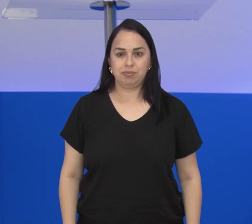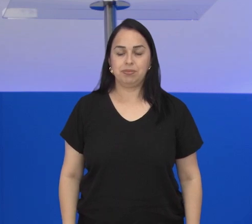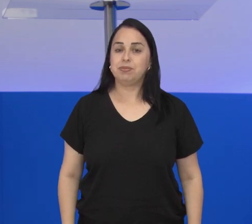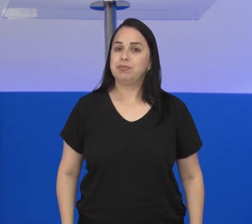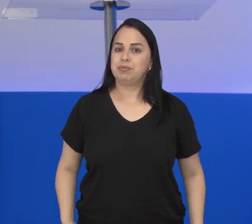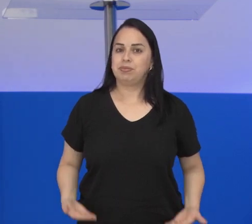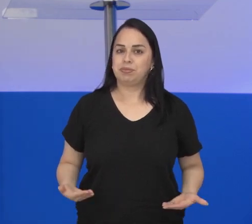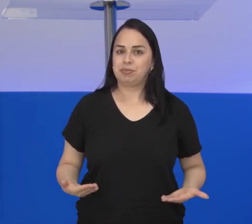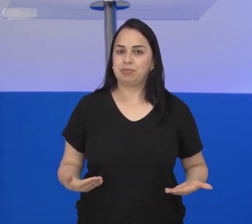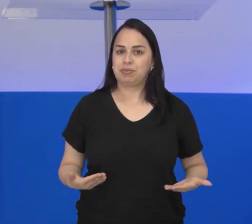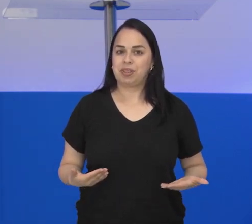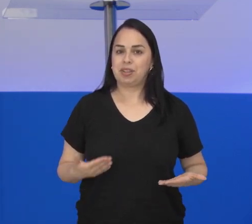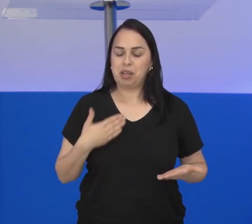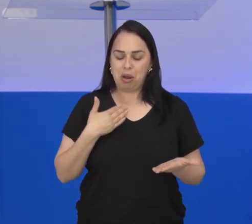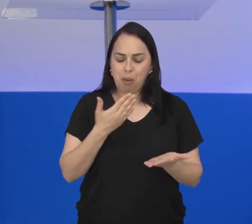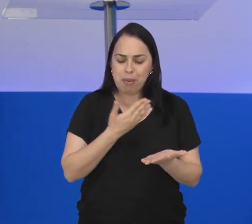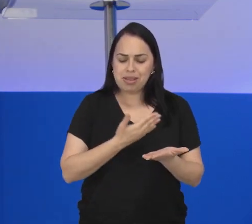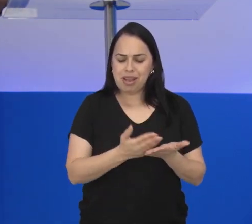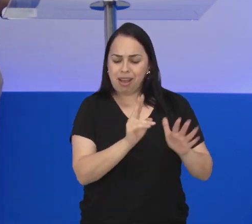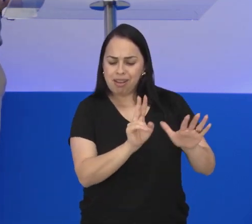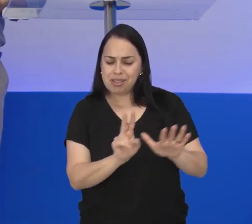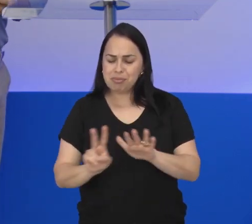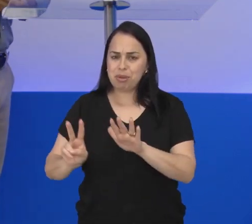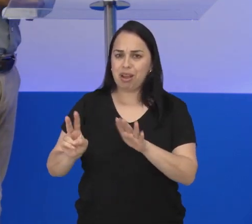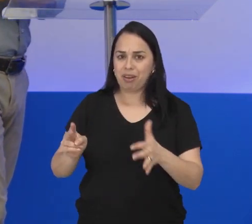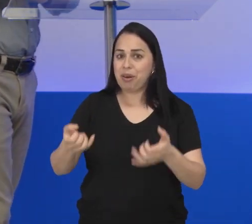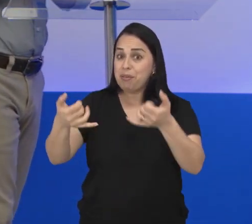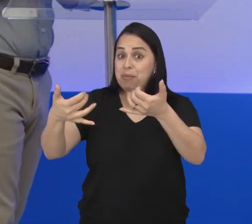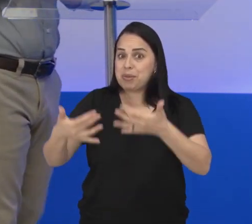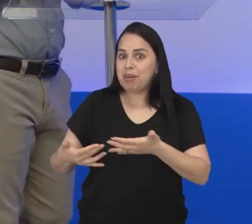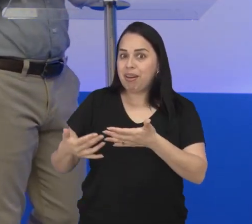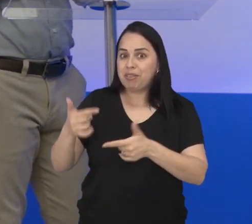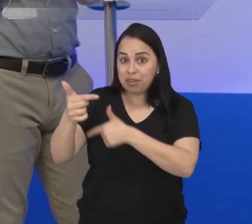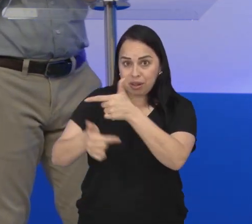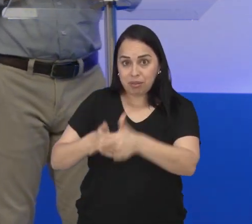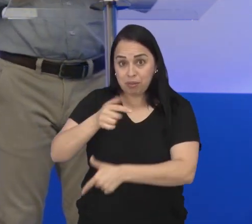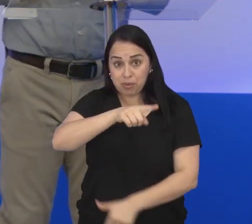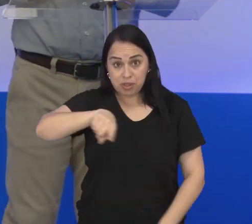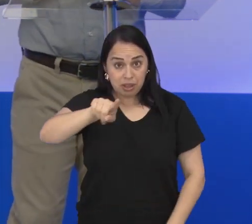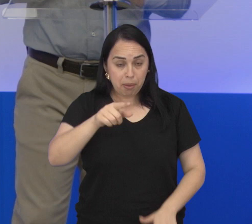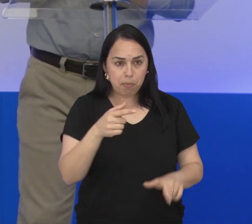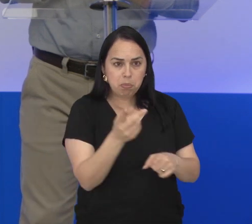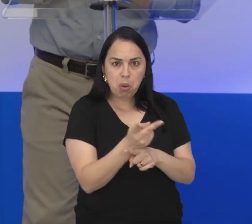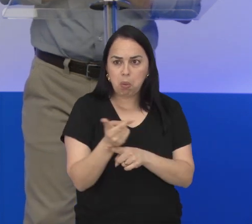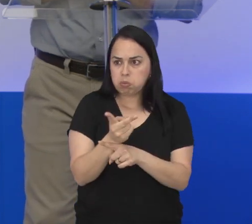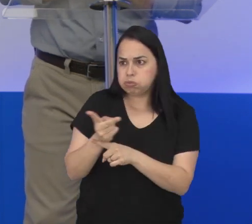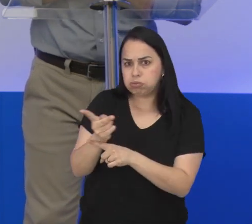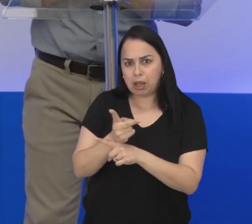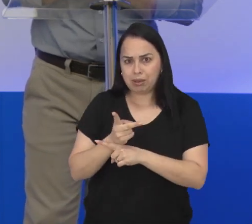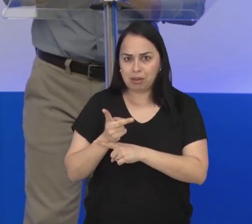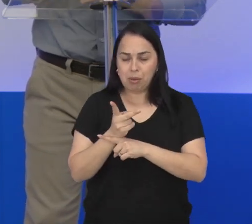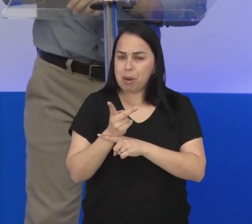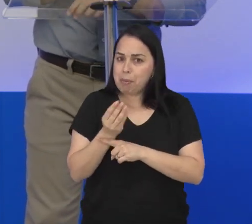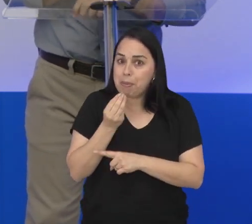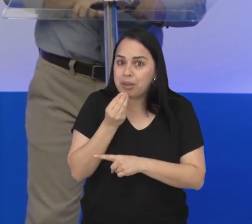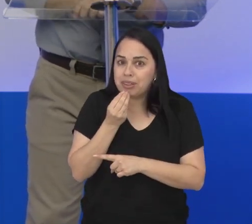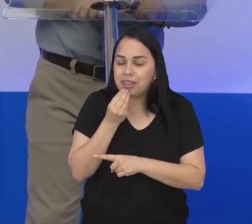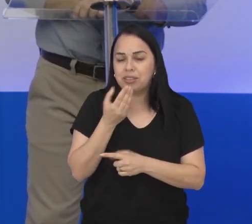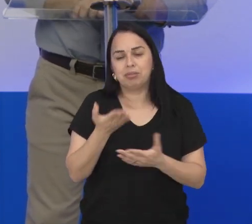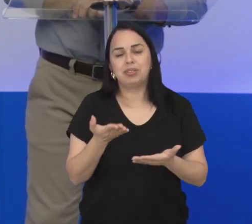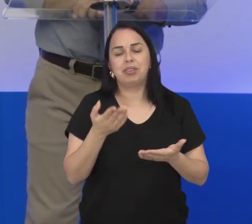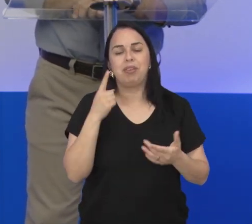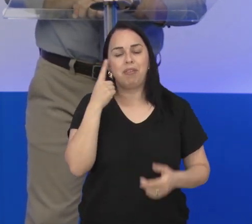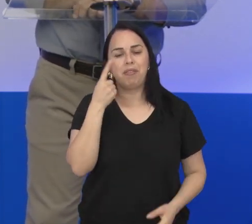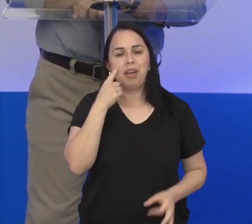E para melhorar esse começo de semana, vamos falar de emprego? Se você está em busca de uma oportunidade aqui em São José, eu te convido para acompanhar